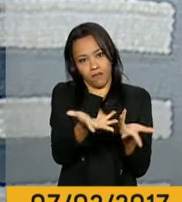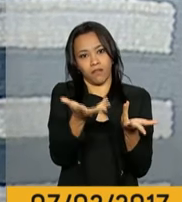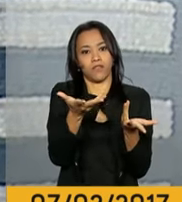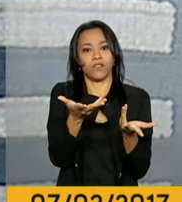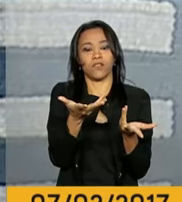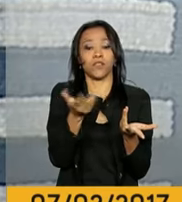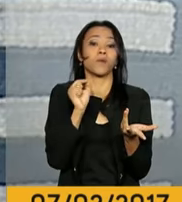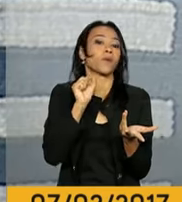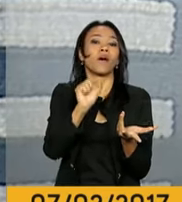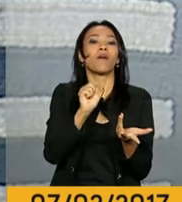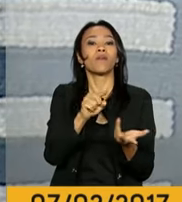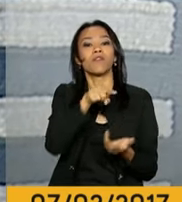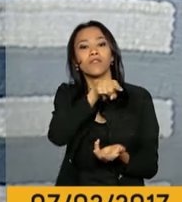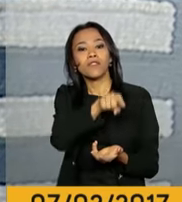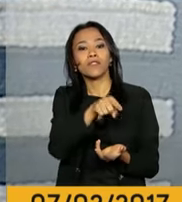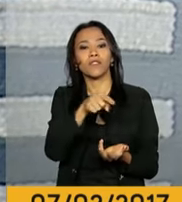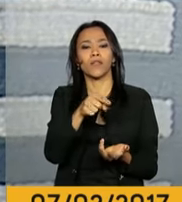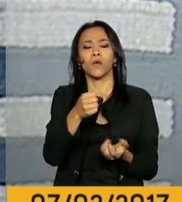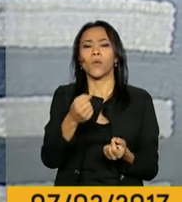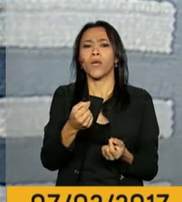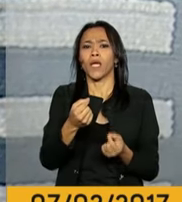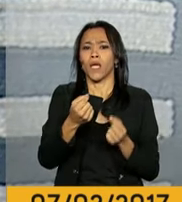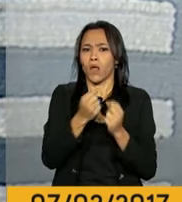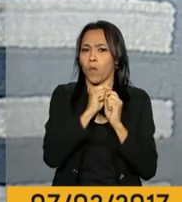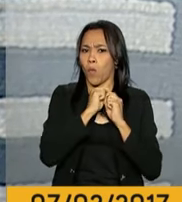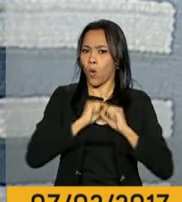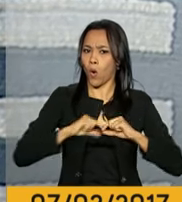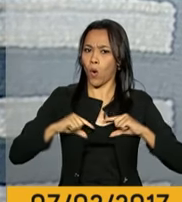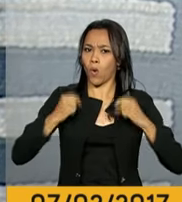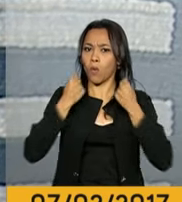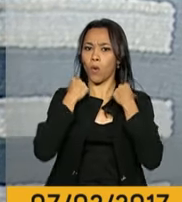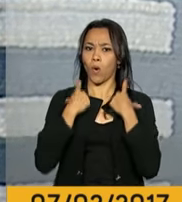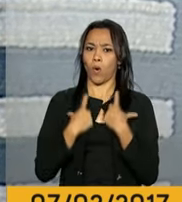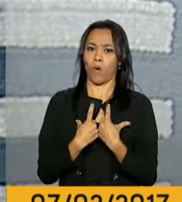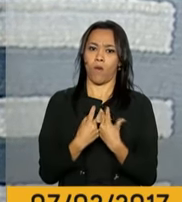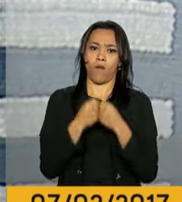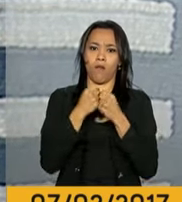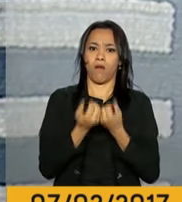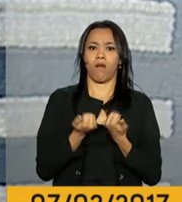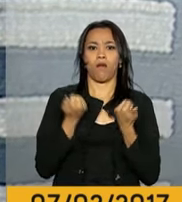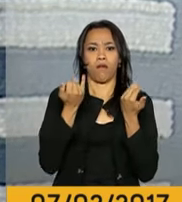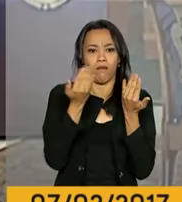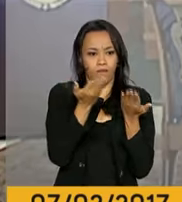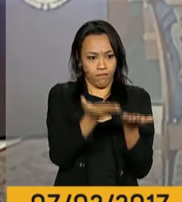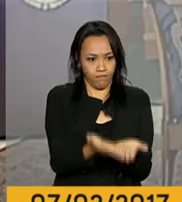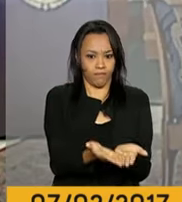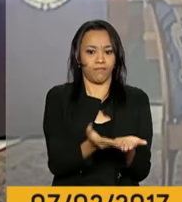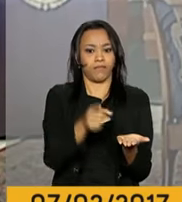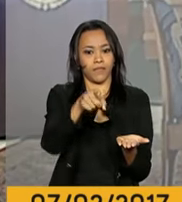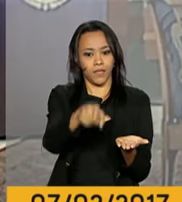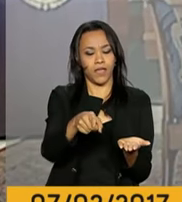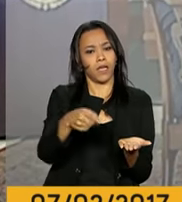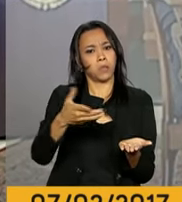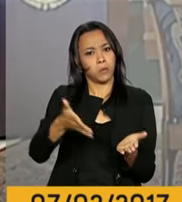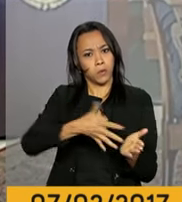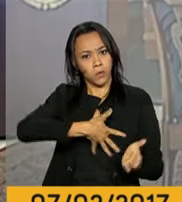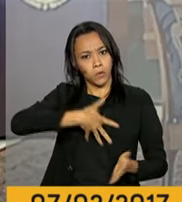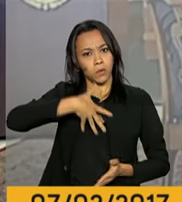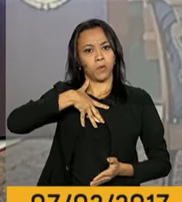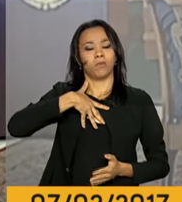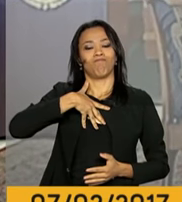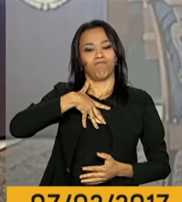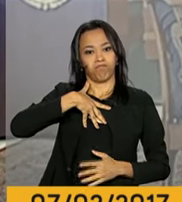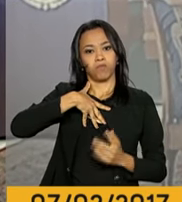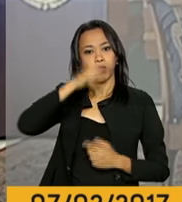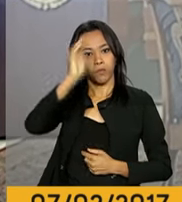conferir-lhe o grande colar da ordem nacional do Cruzeiro do Sul a mais alta honraria brasileira